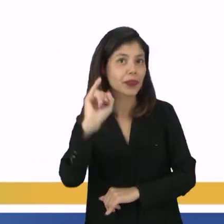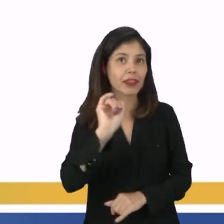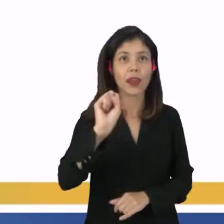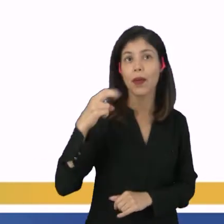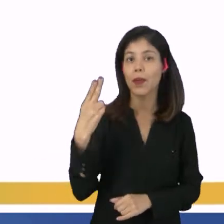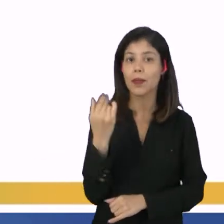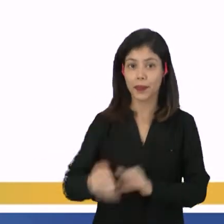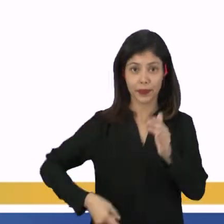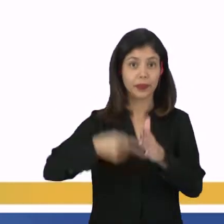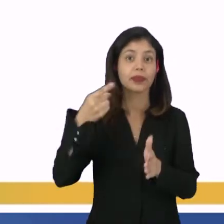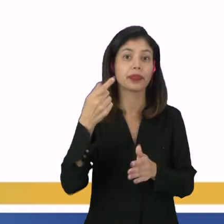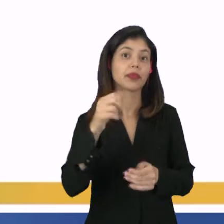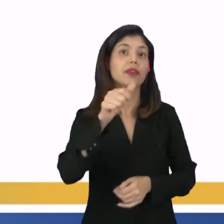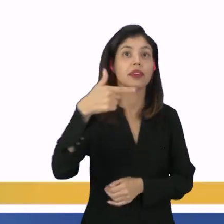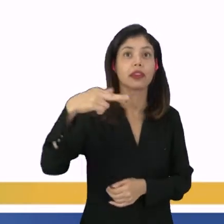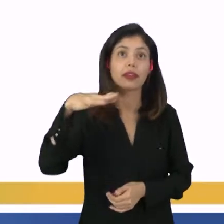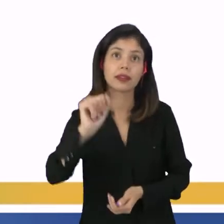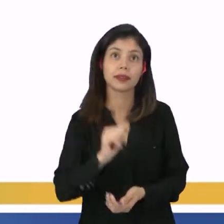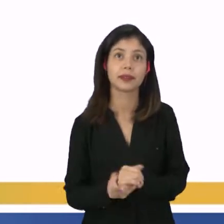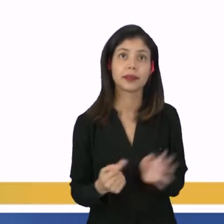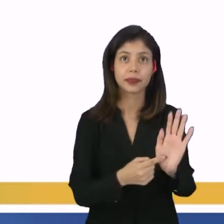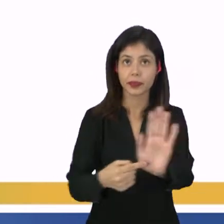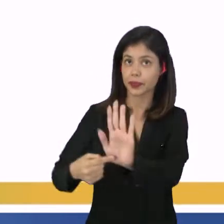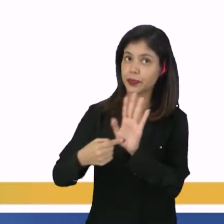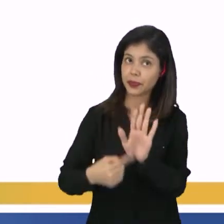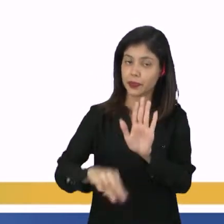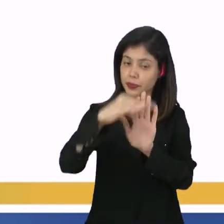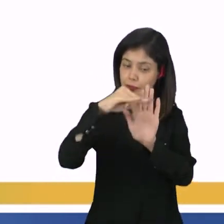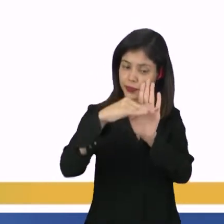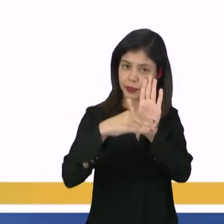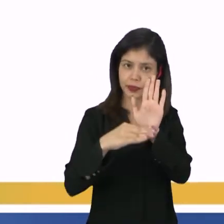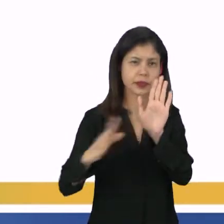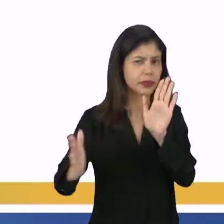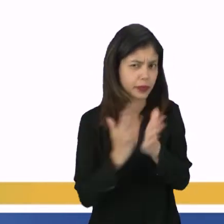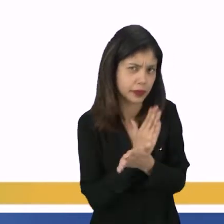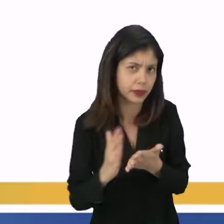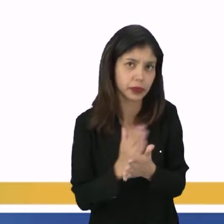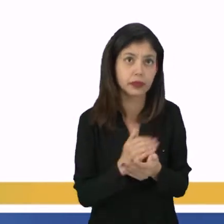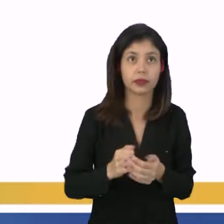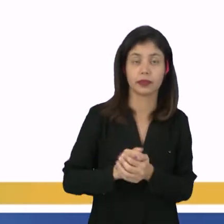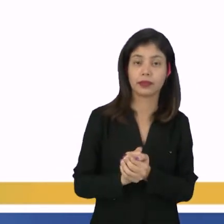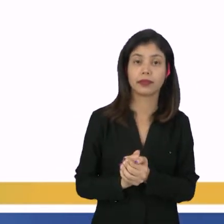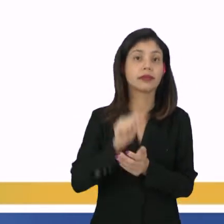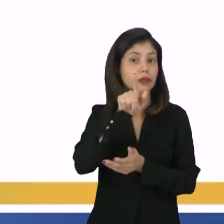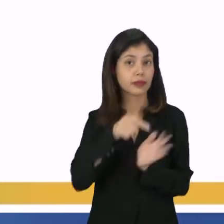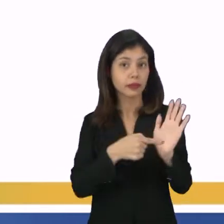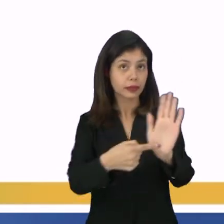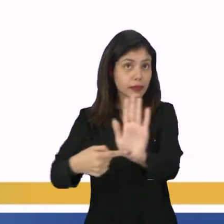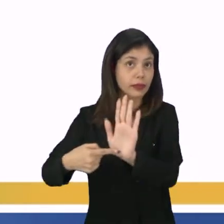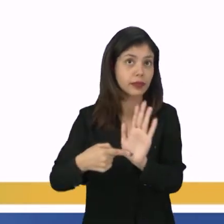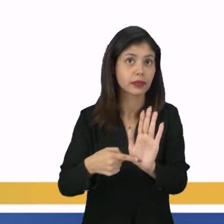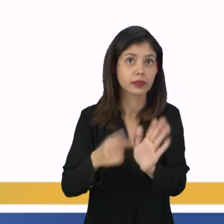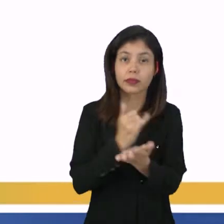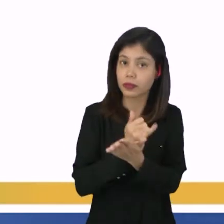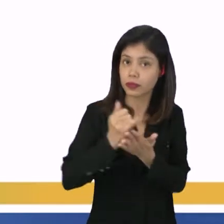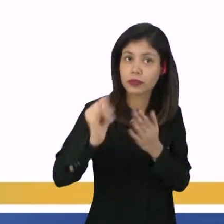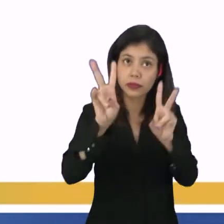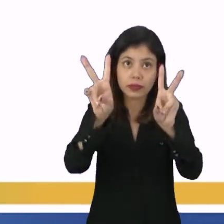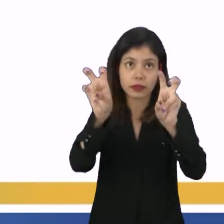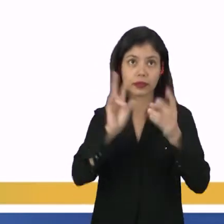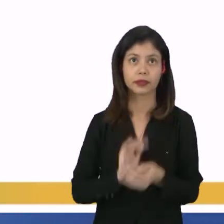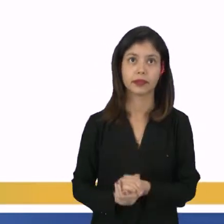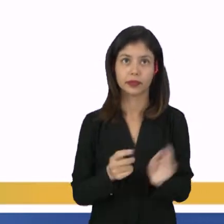principais e secundárias. É composta pelas etapas, aí a gente tem algumas etapas: abertura, introdução ao